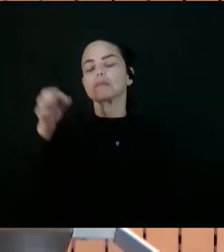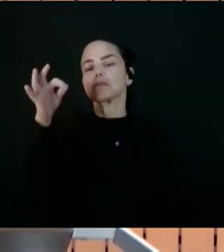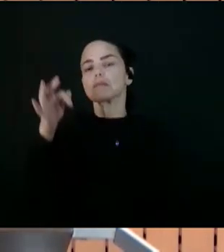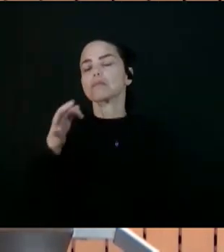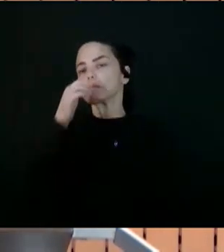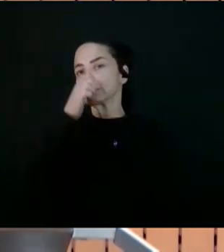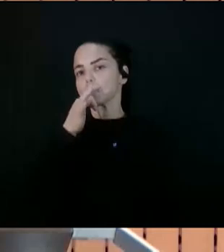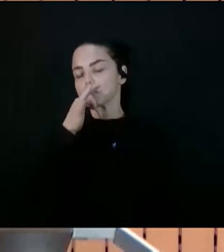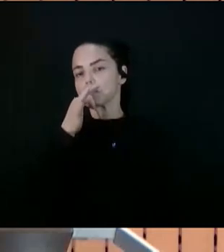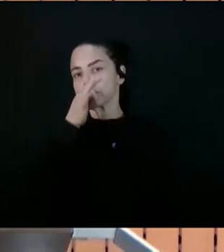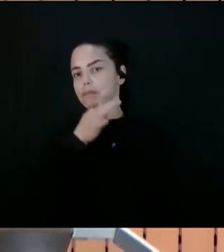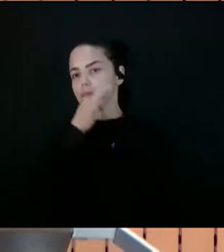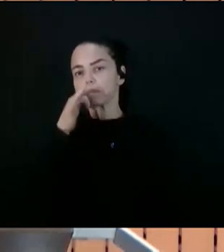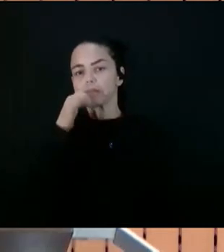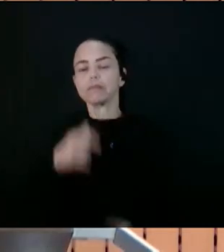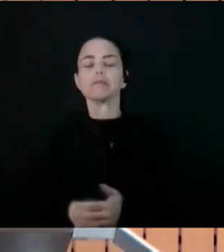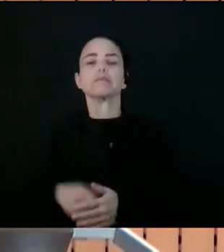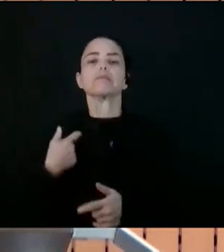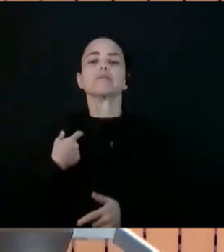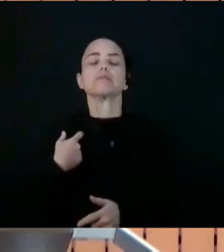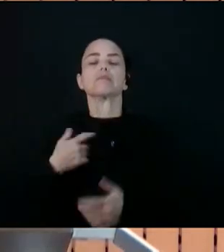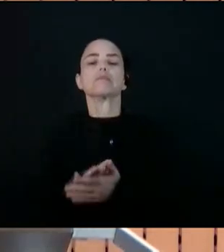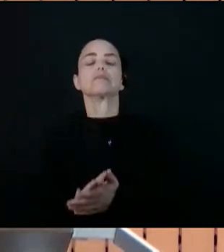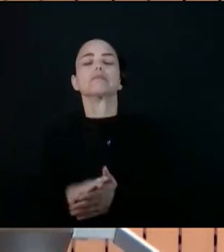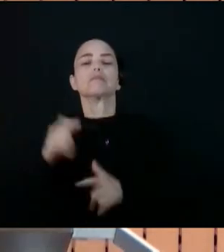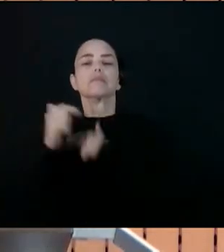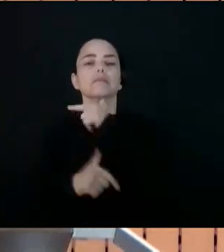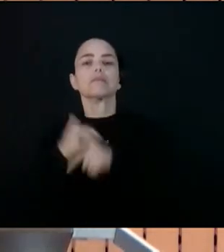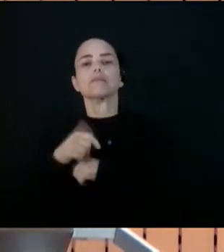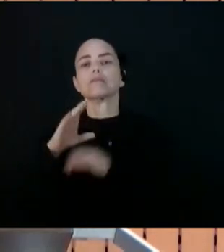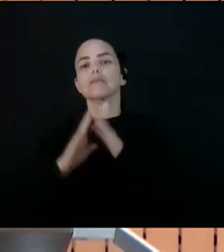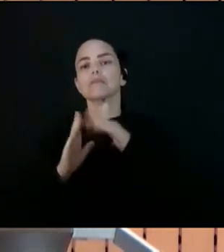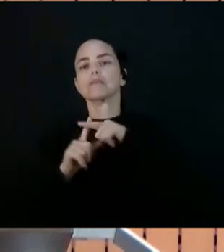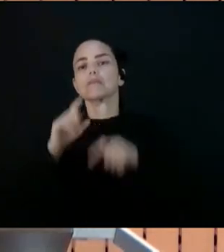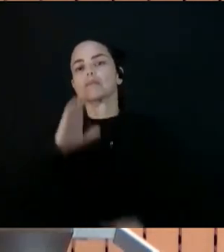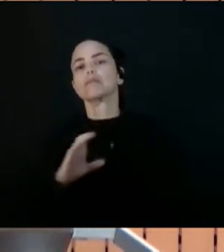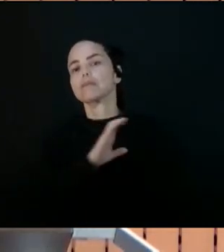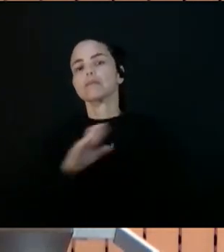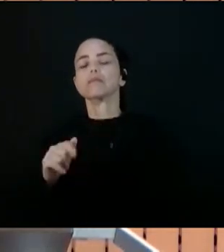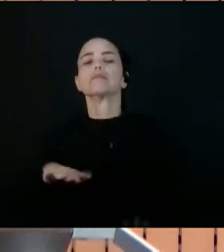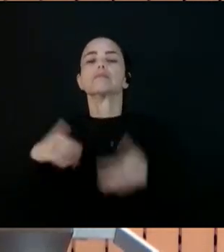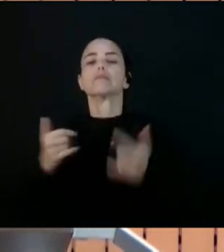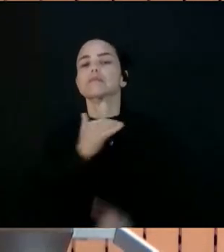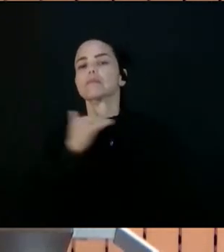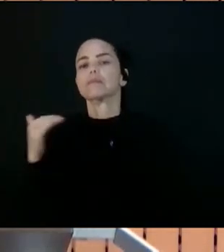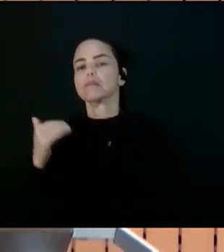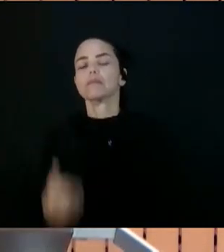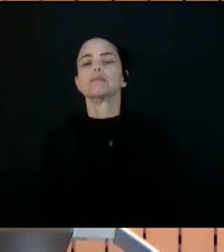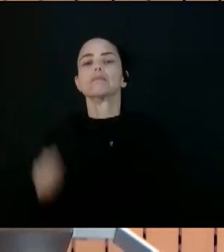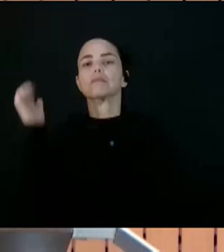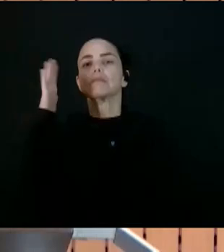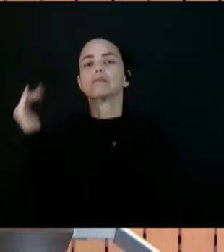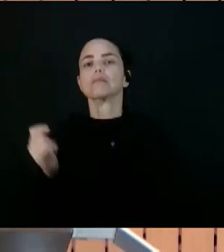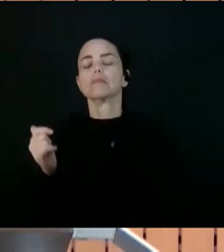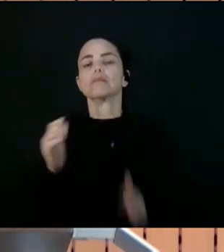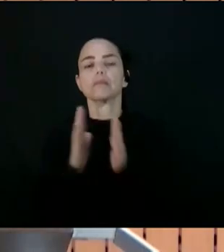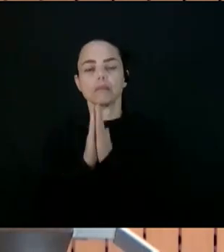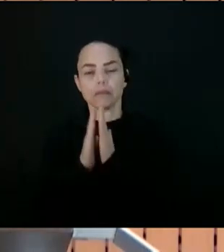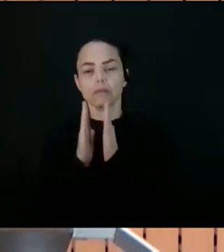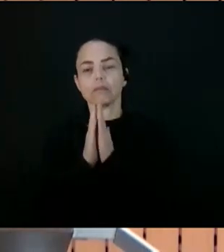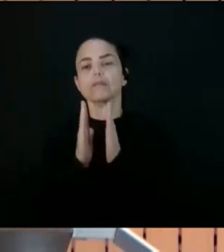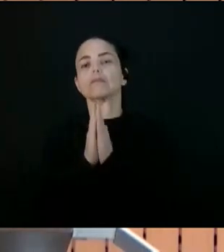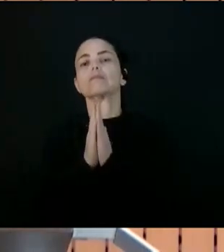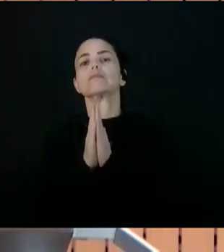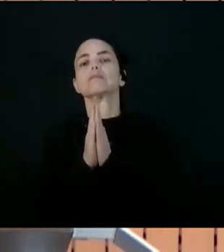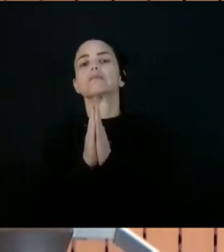desenvolvendo esse lado formador sempre a serviço. Quando de seu falecimento, o Brasil inteiro rezou, porque